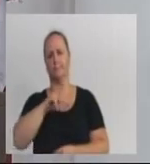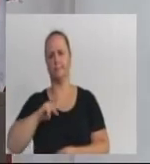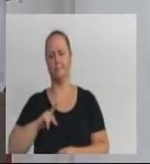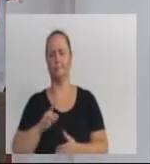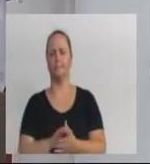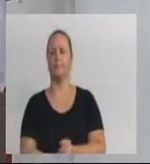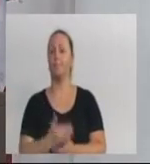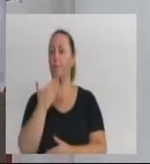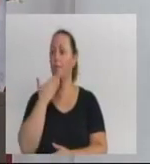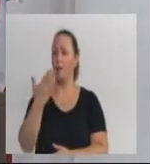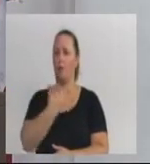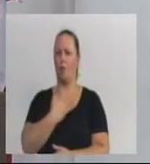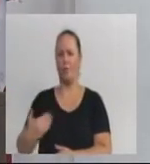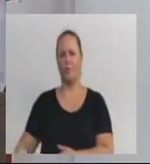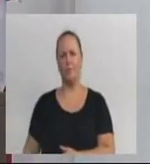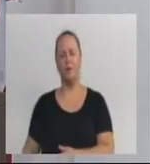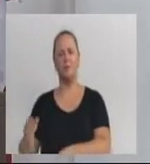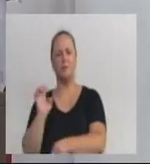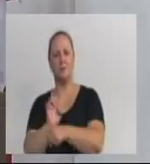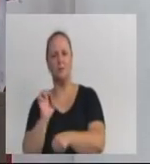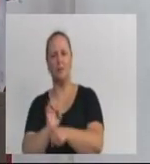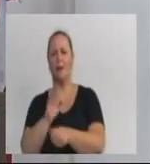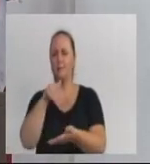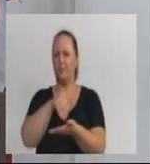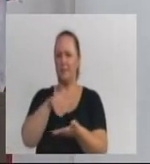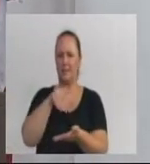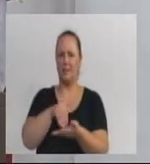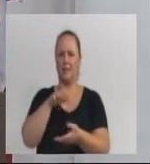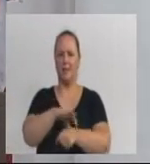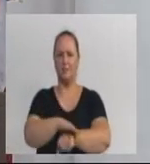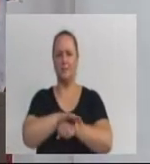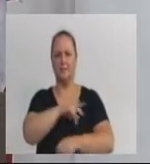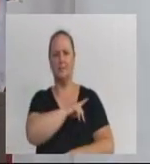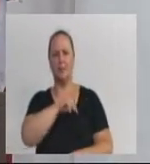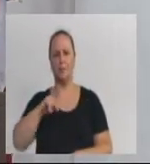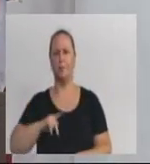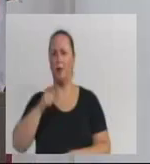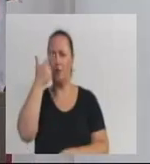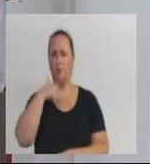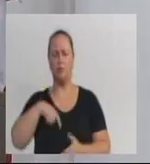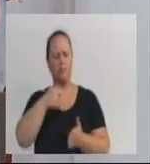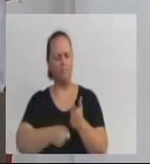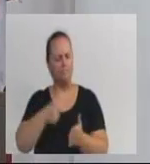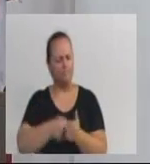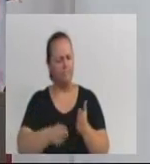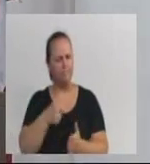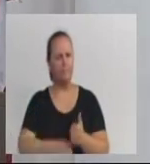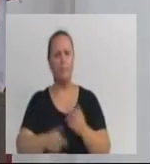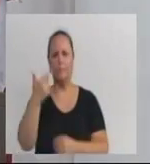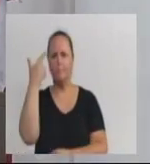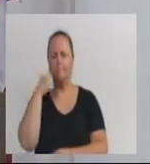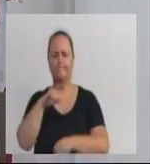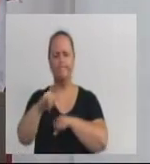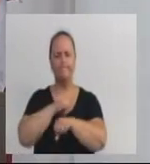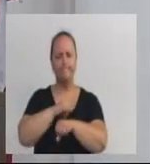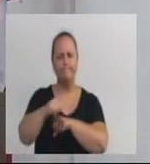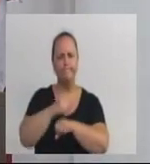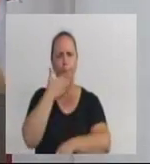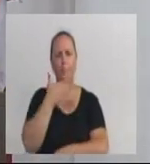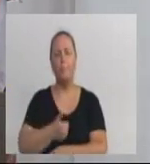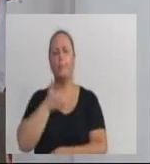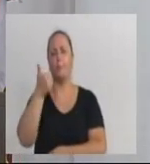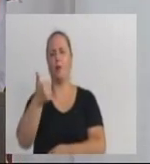do estado e ao secretário de segurança pública que se empenhe ainda mais na tentativa de melhorar a estrutura